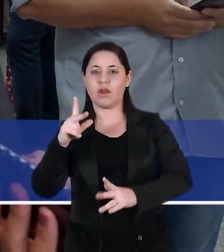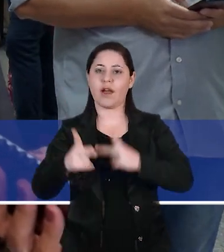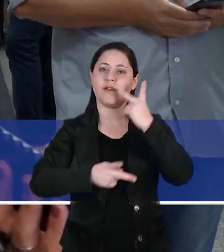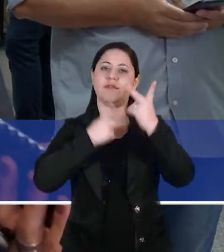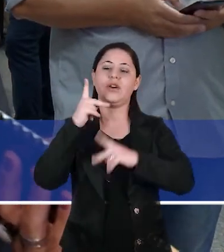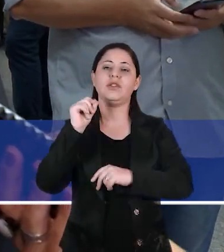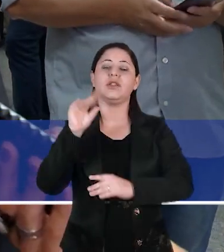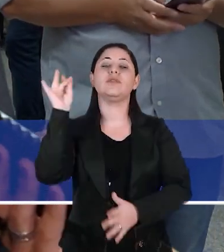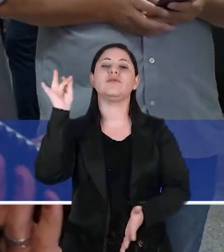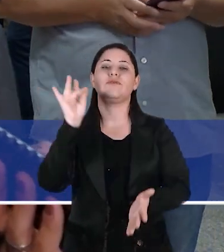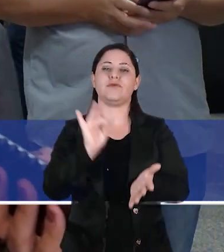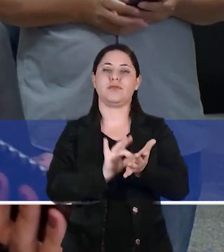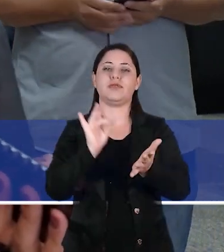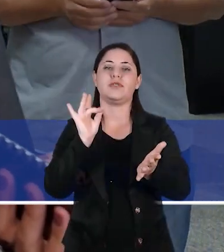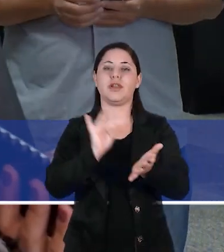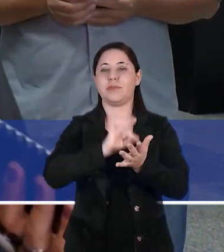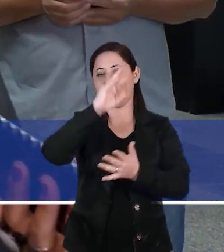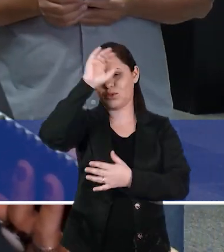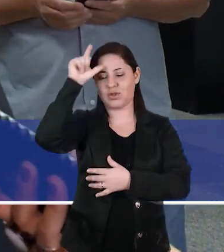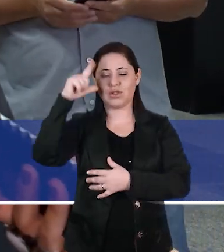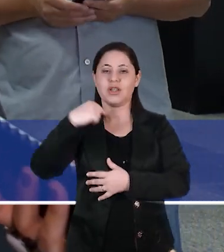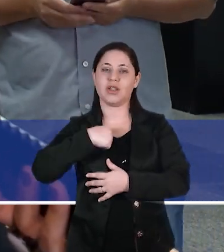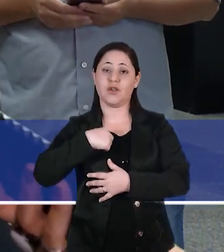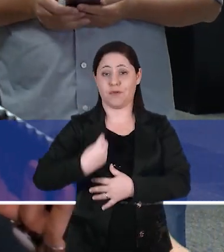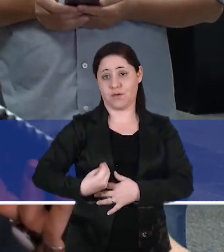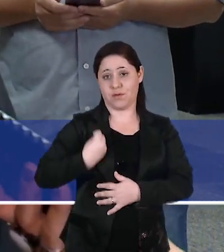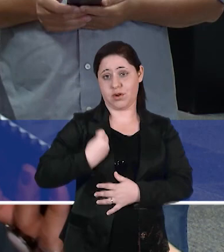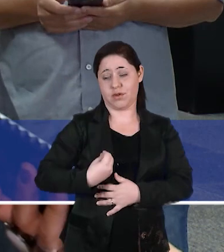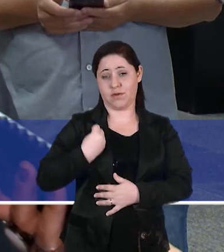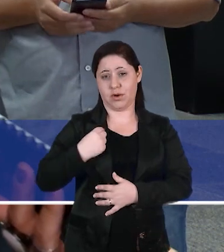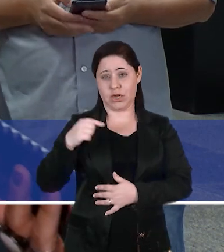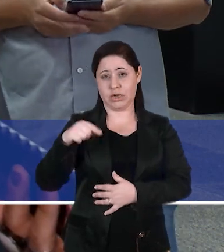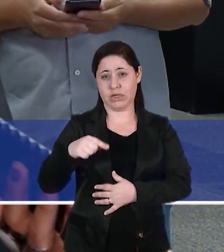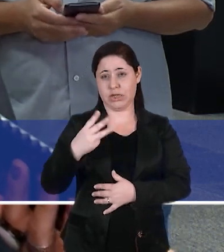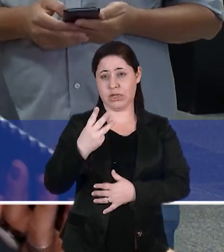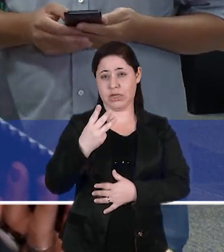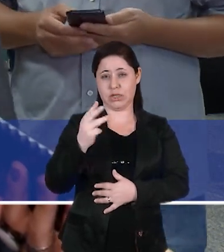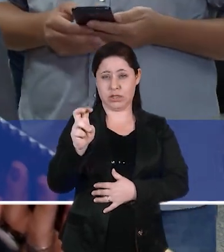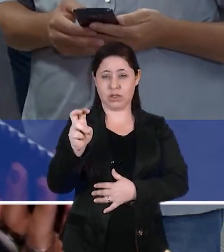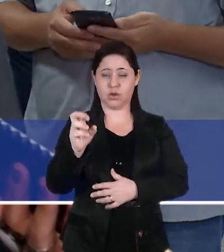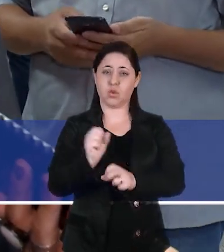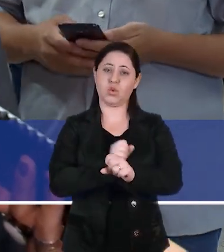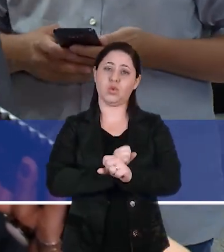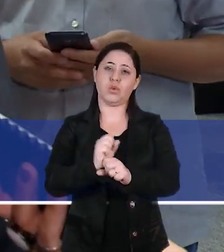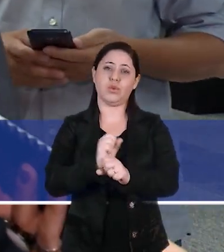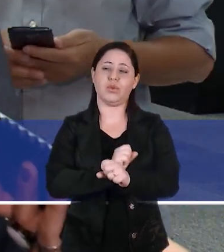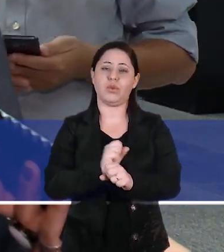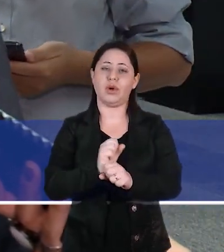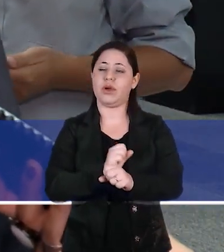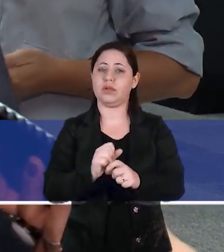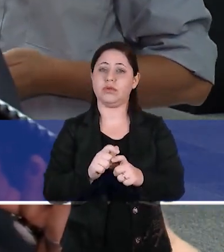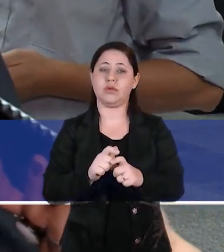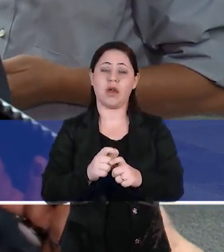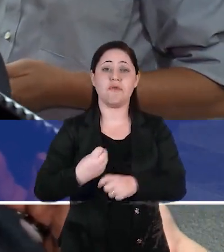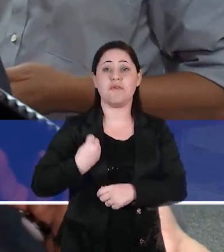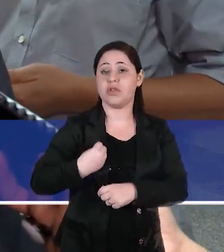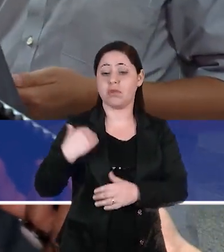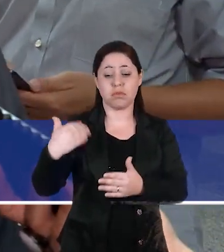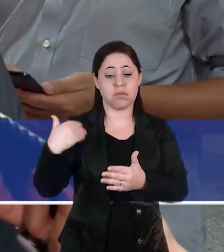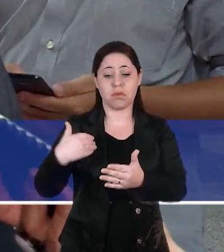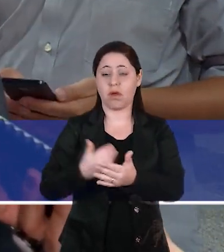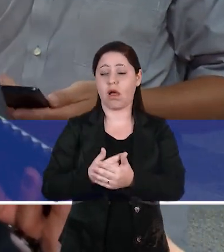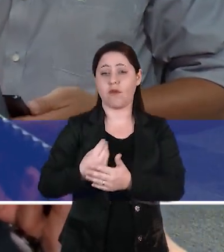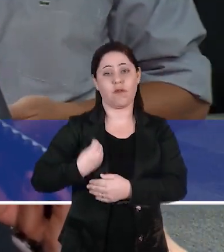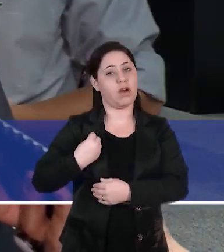Eu digo que, de fato, sul-mato-grossense já sou. Vivo aqui há 35 anos, a maior parte da